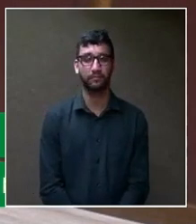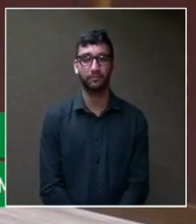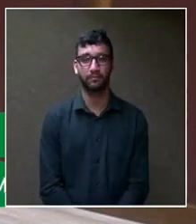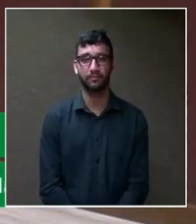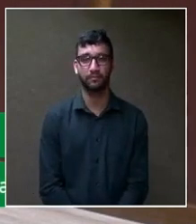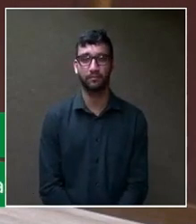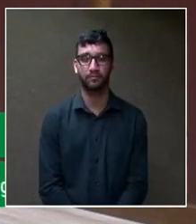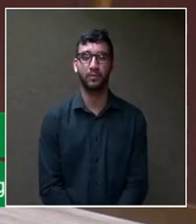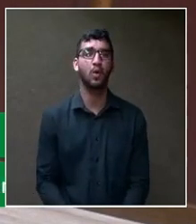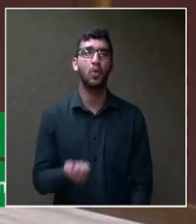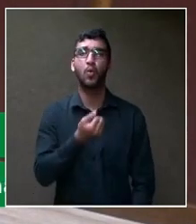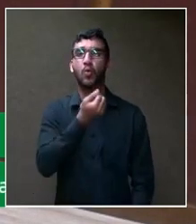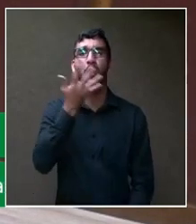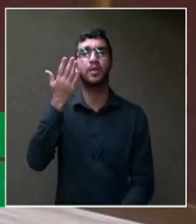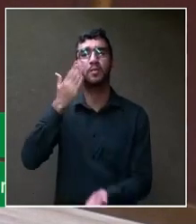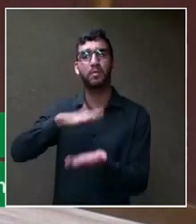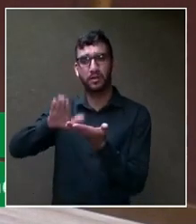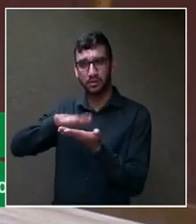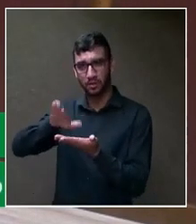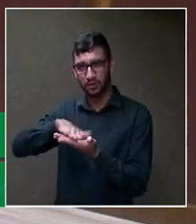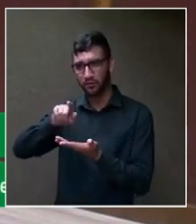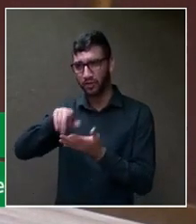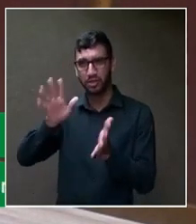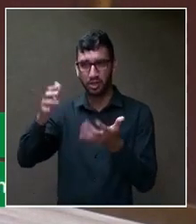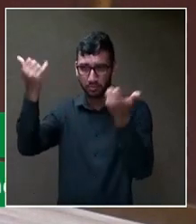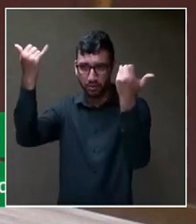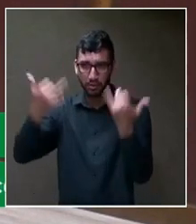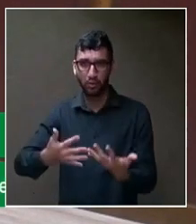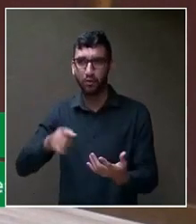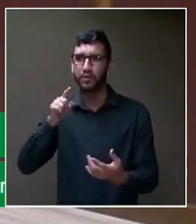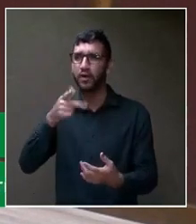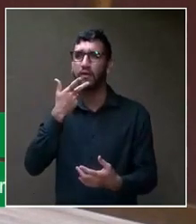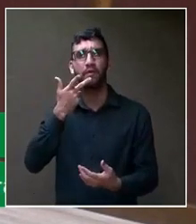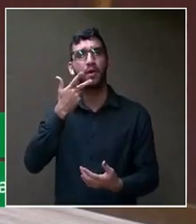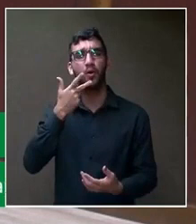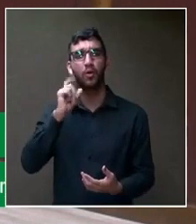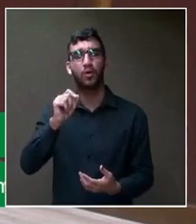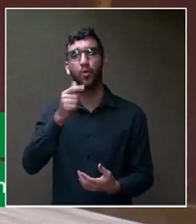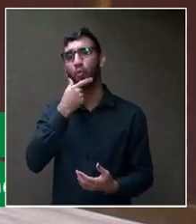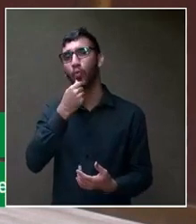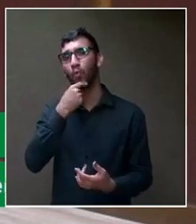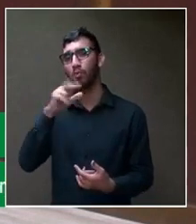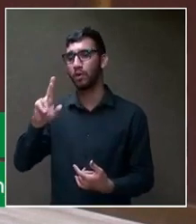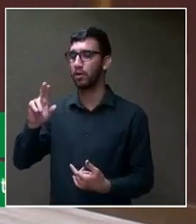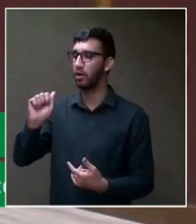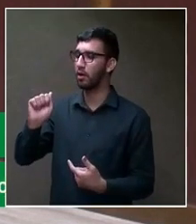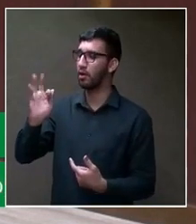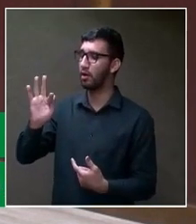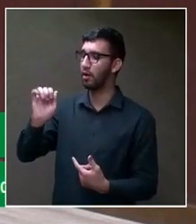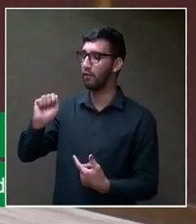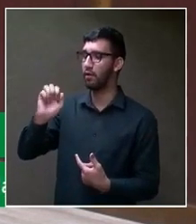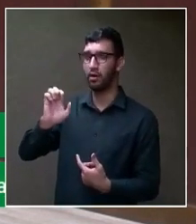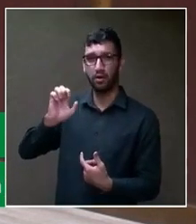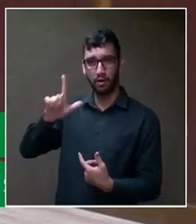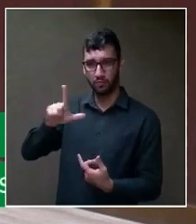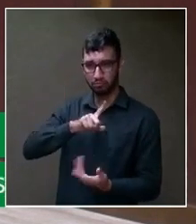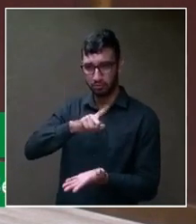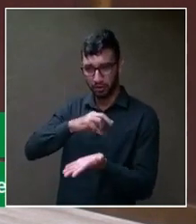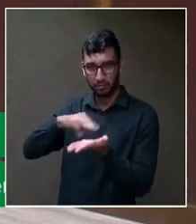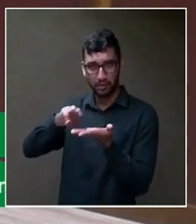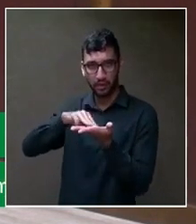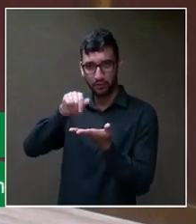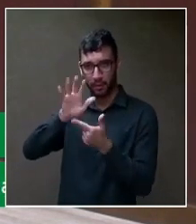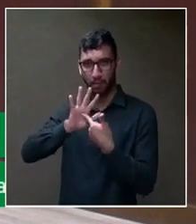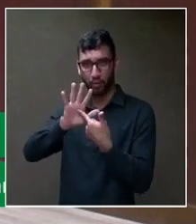Certo. Quantas mensagens a senhora já confirmou, né? A senhora falou que o Rafael, que consta nas mensagens que a senhora apresentou